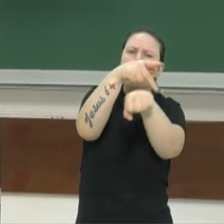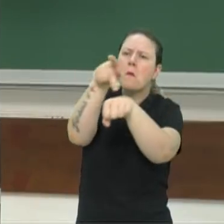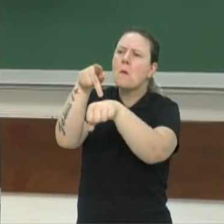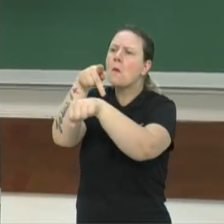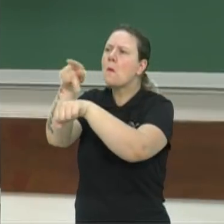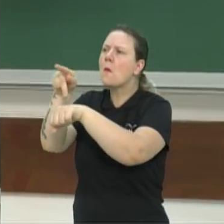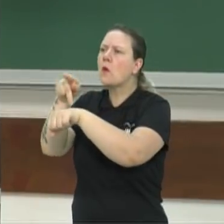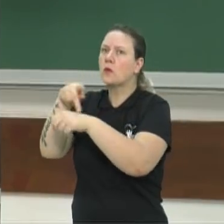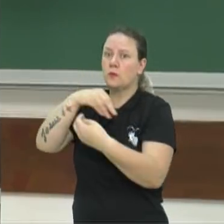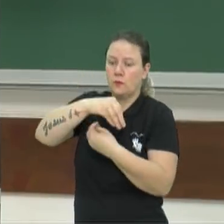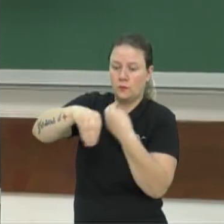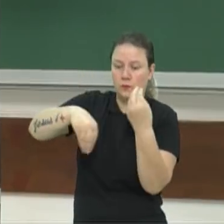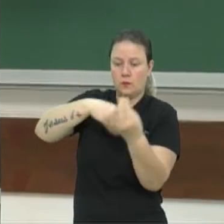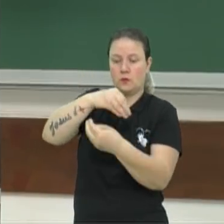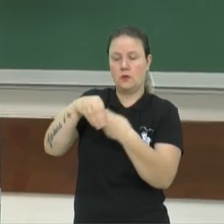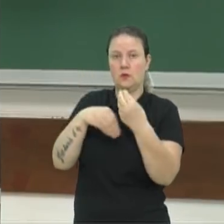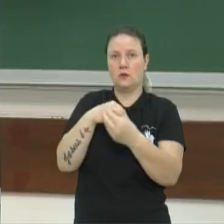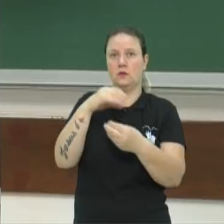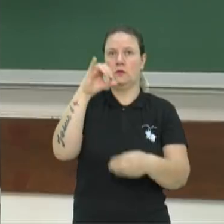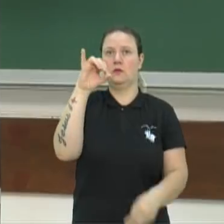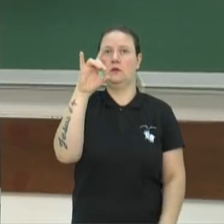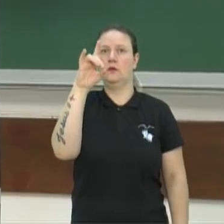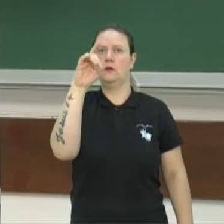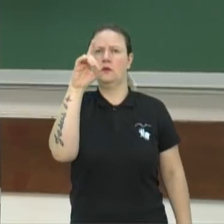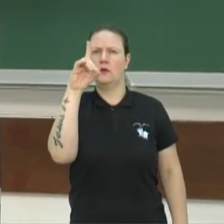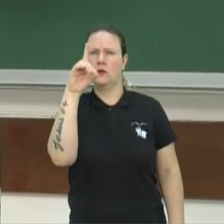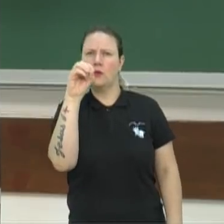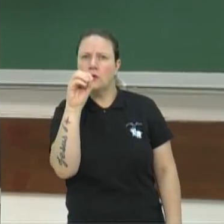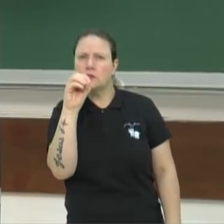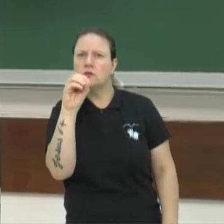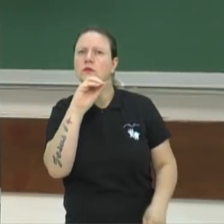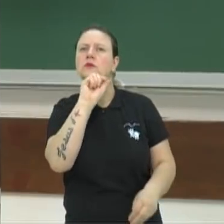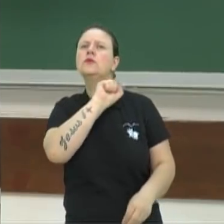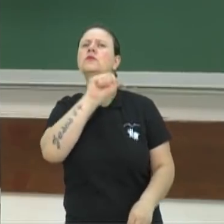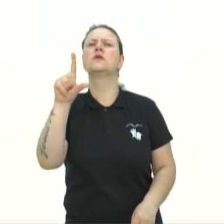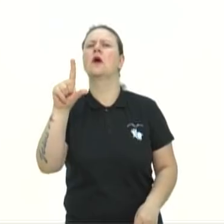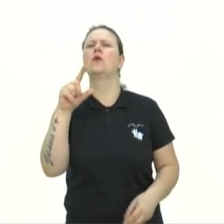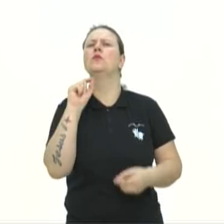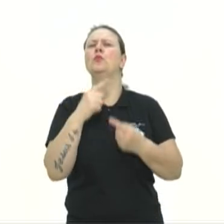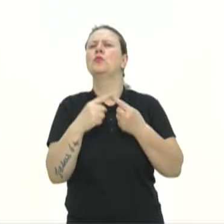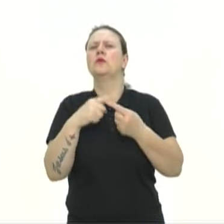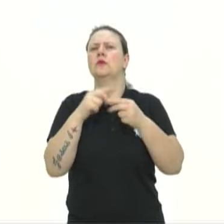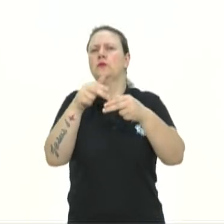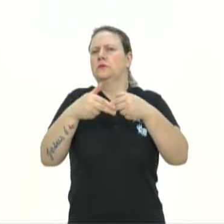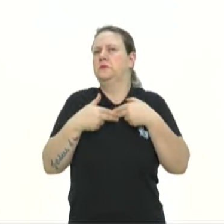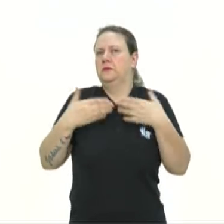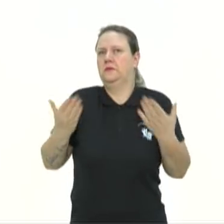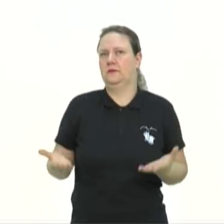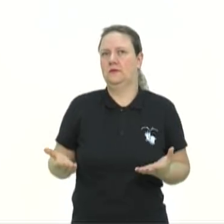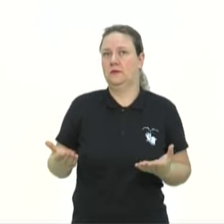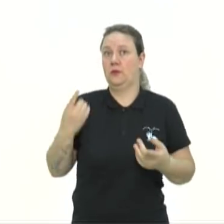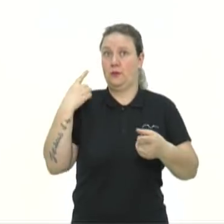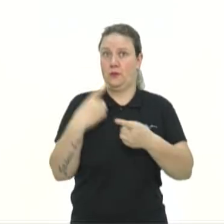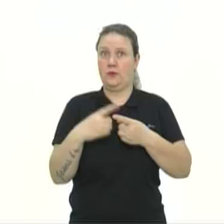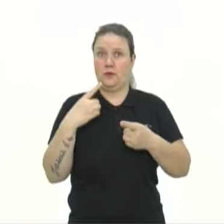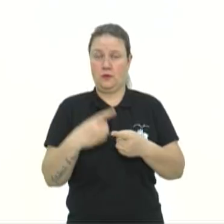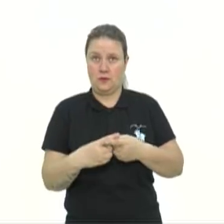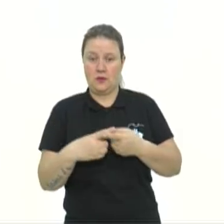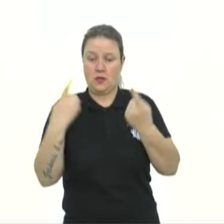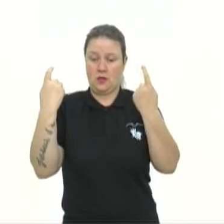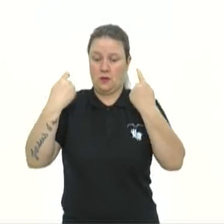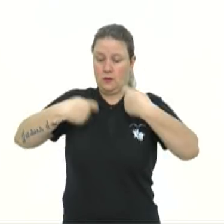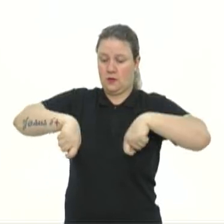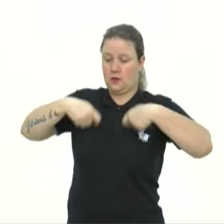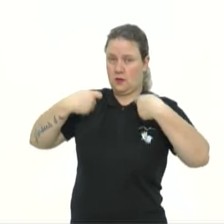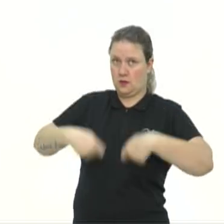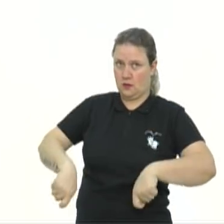que acrescentam iodo no sal, eles fazem isso por quê? Com que finalidade? Vamos ver aqui. Para suprir a necessidade de